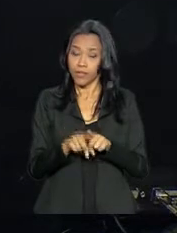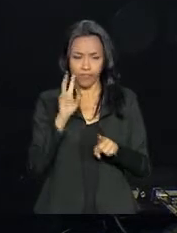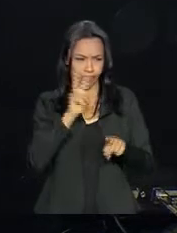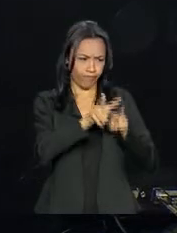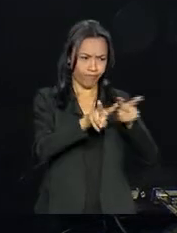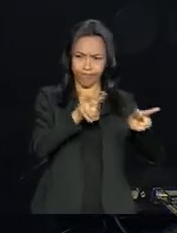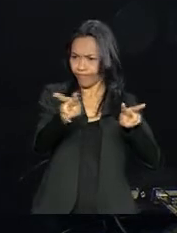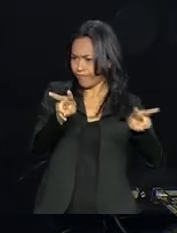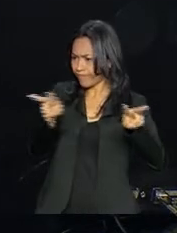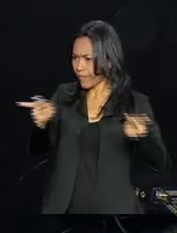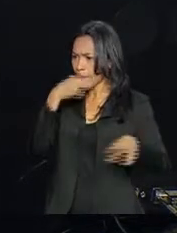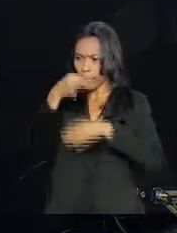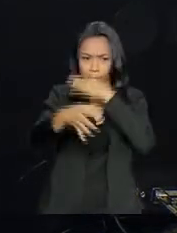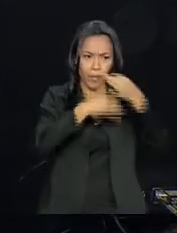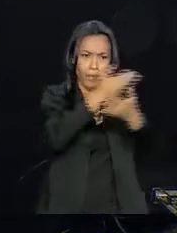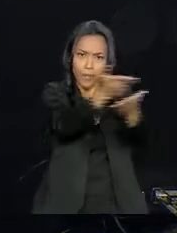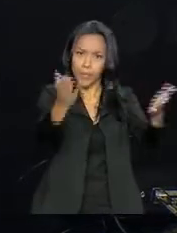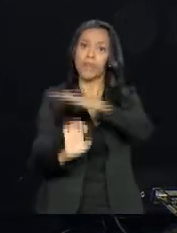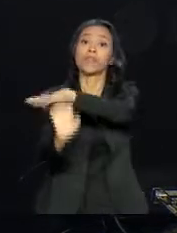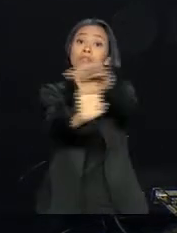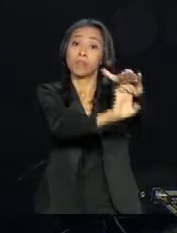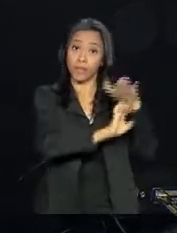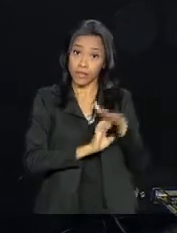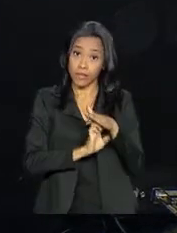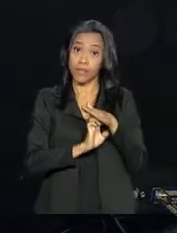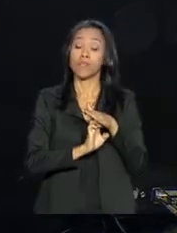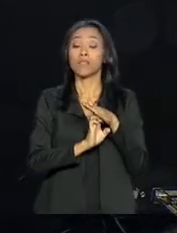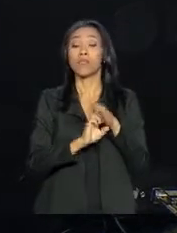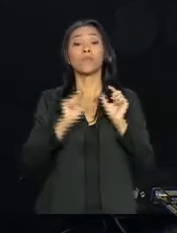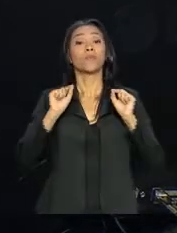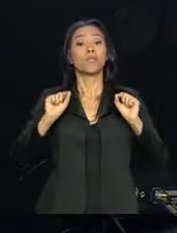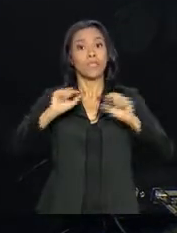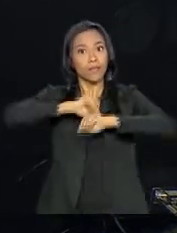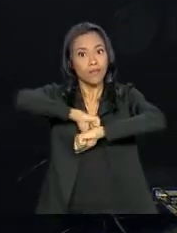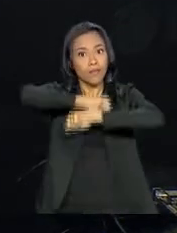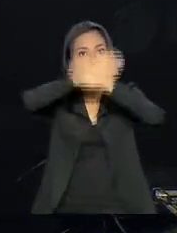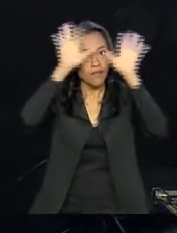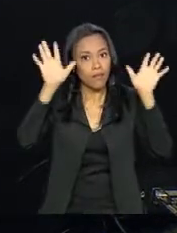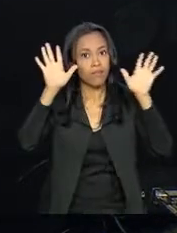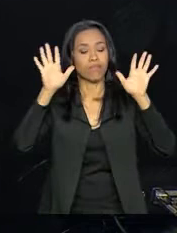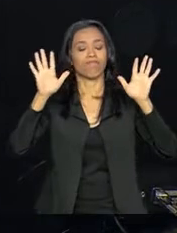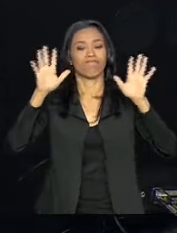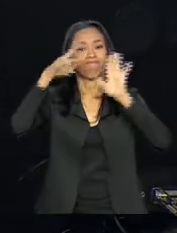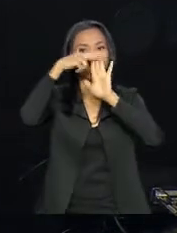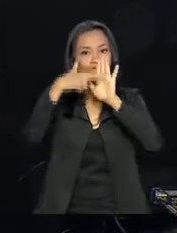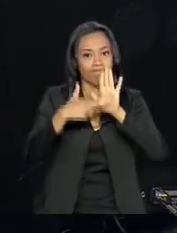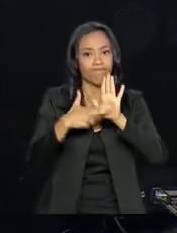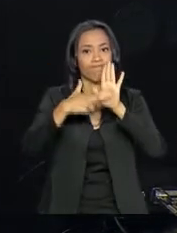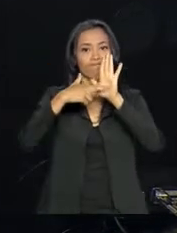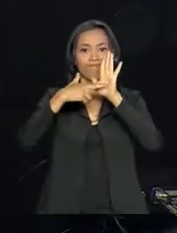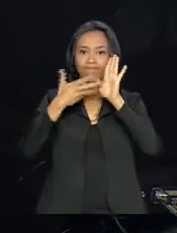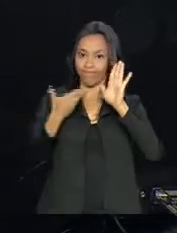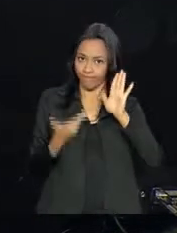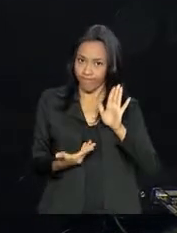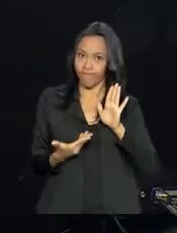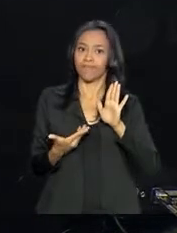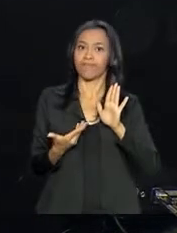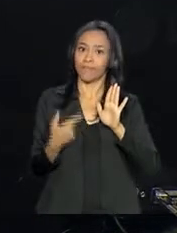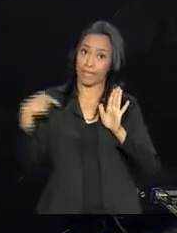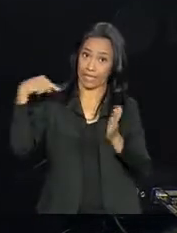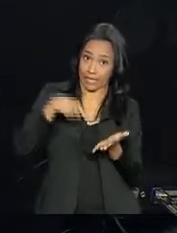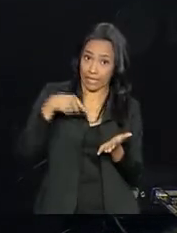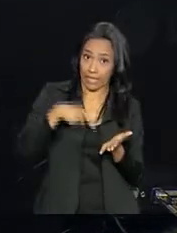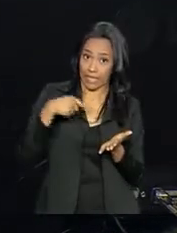senhores concessionários para que fique claro transparente límpido não é que